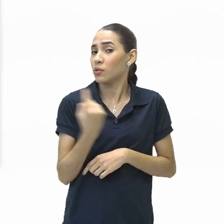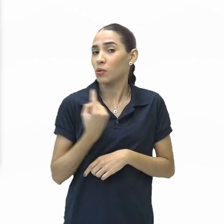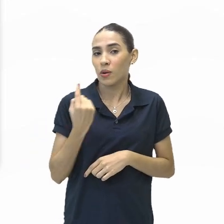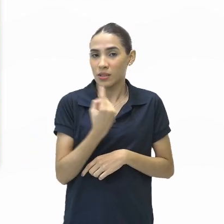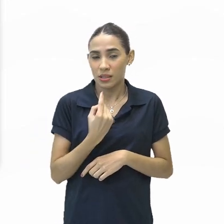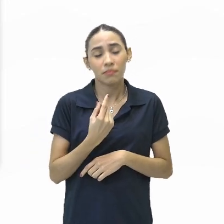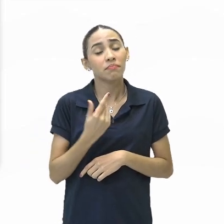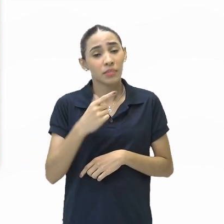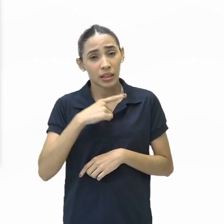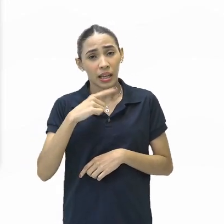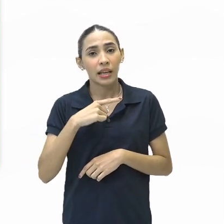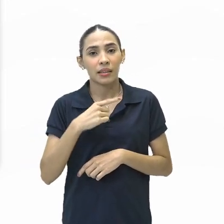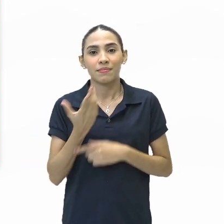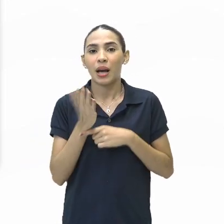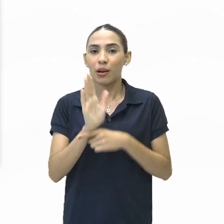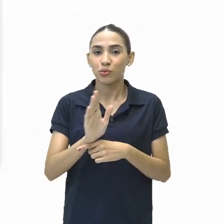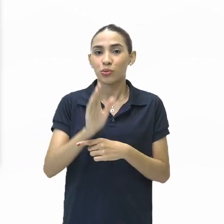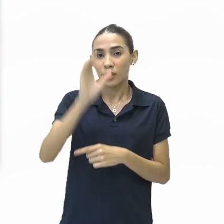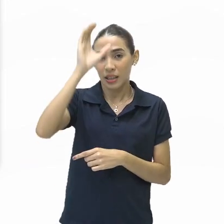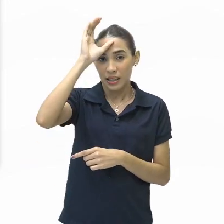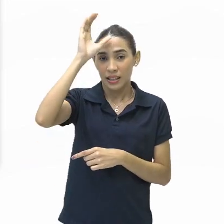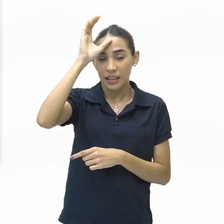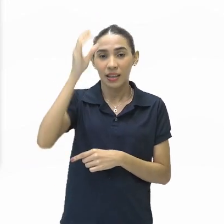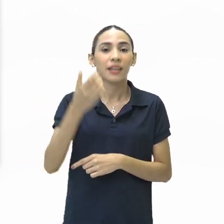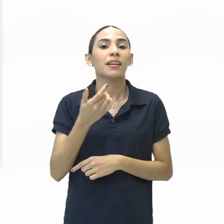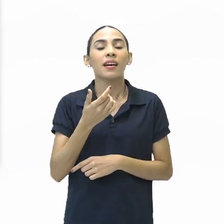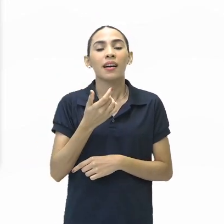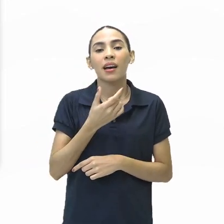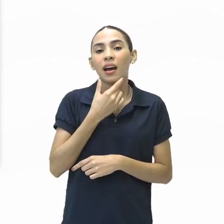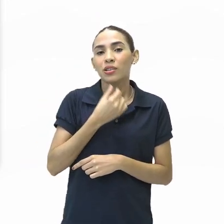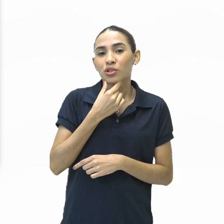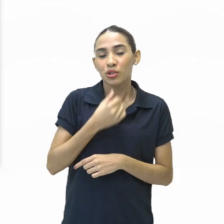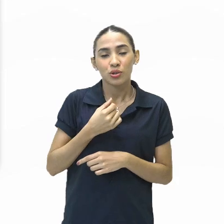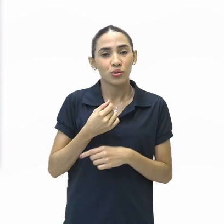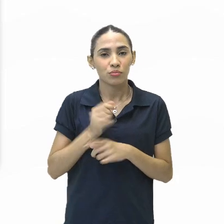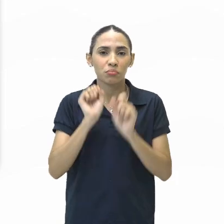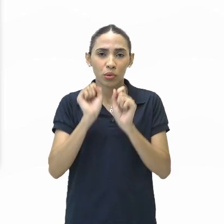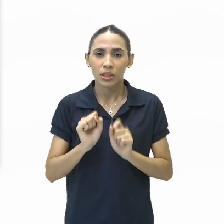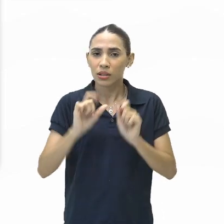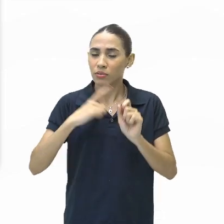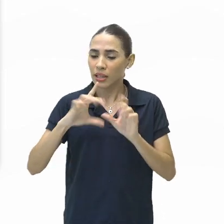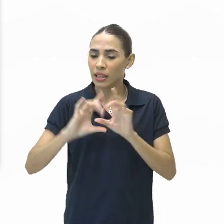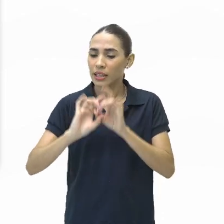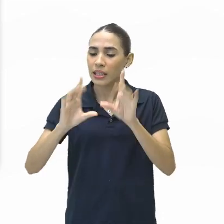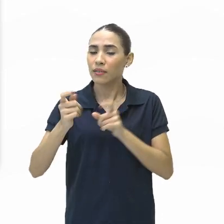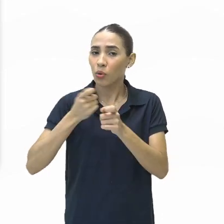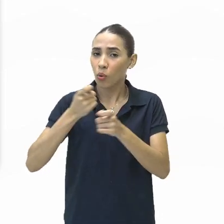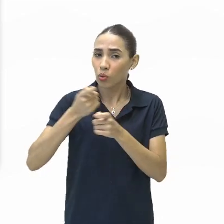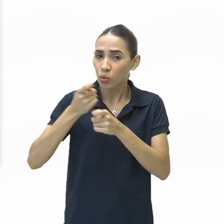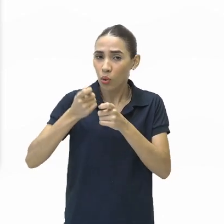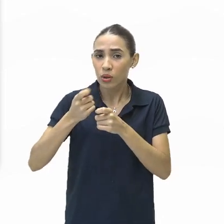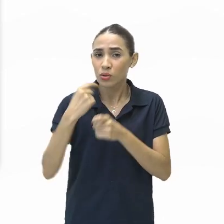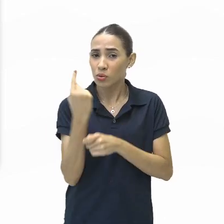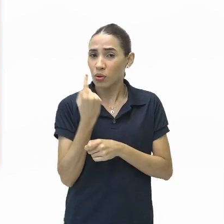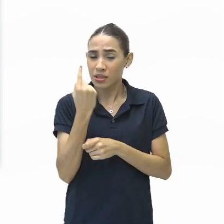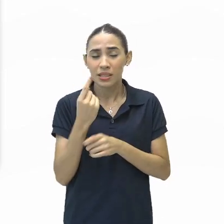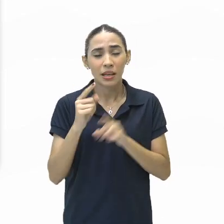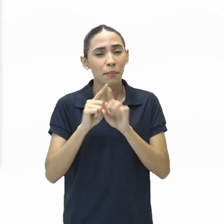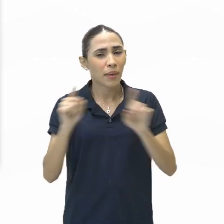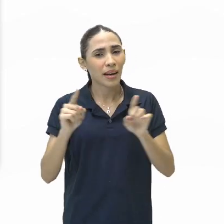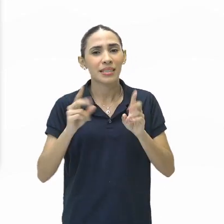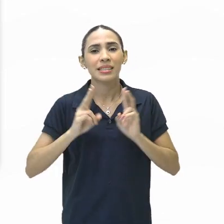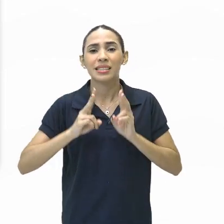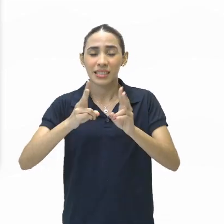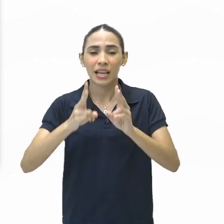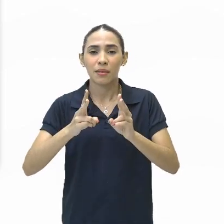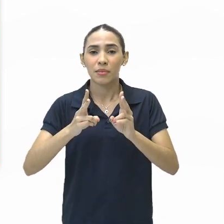ali uma ajuda do tio, porque mesmo ela ainda quebrando, podendo administrar sozinha, ela não pode ser 100% sozinha. Sempre tem que ter um homem